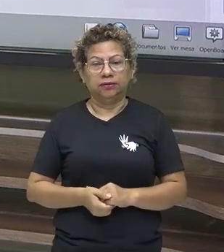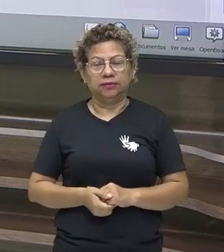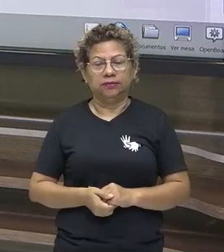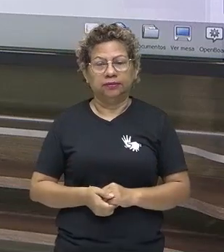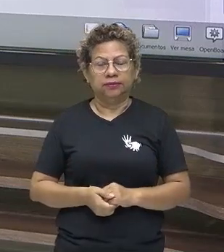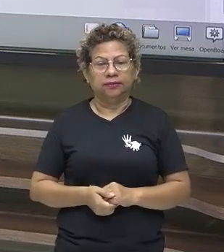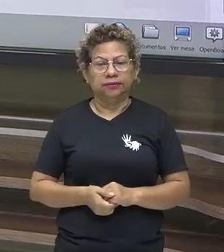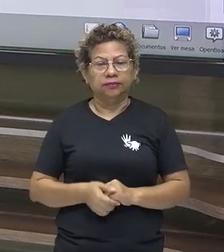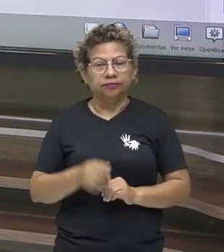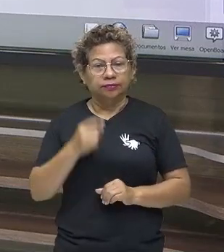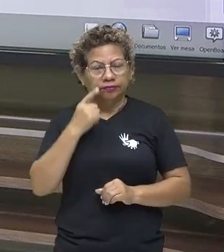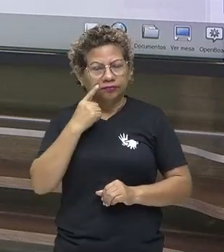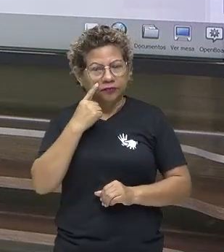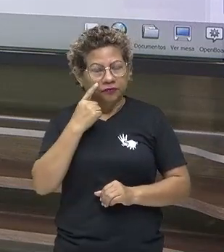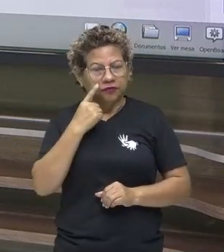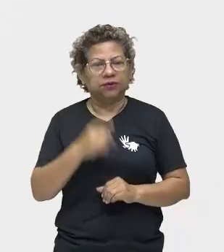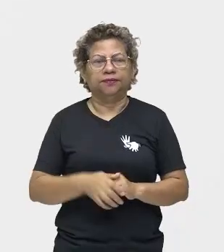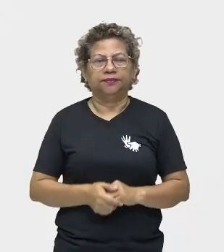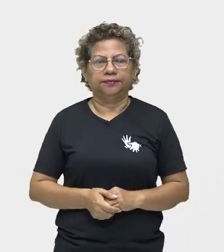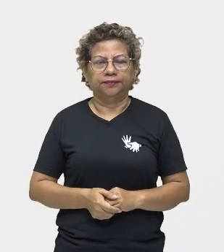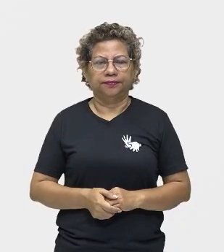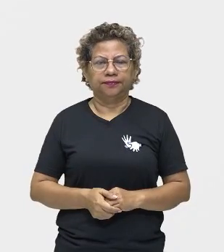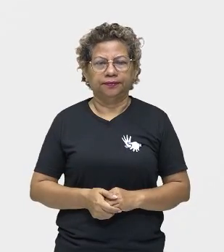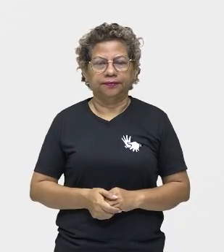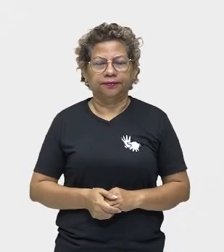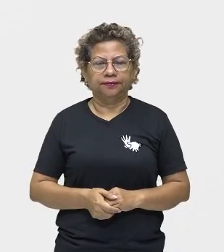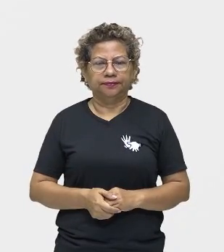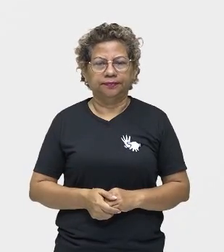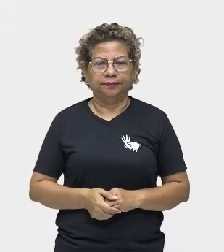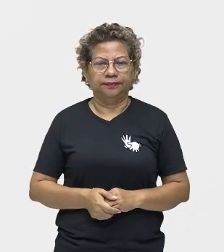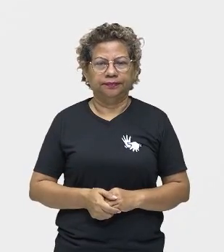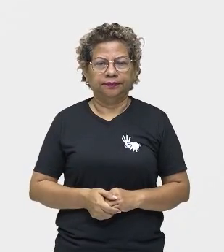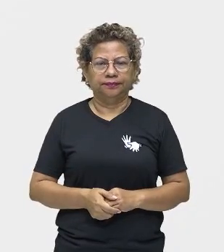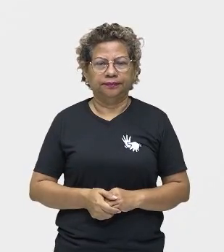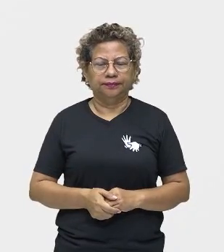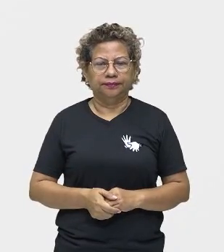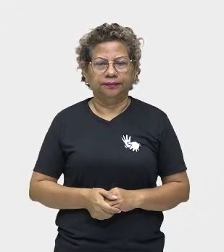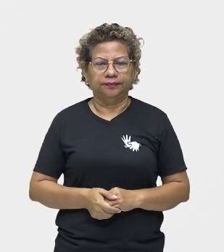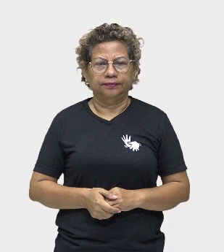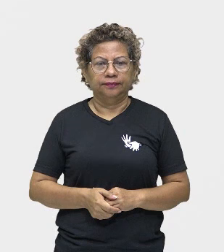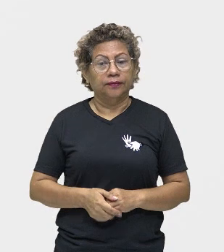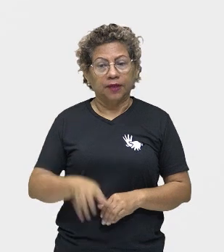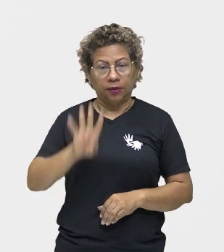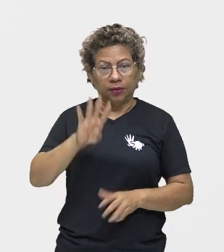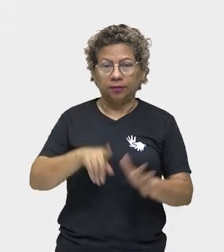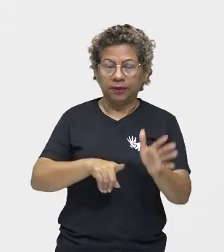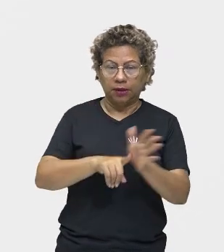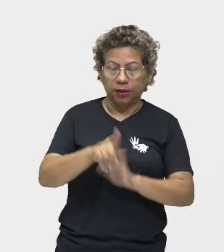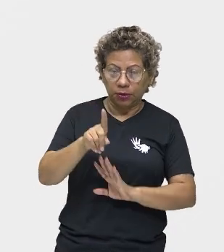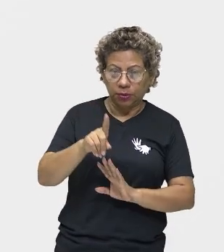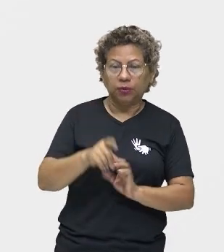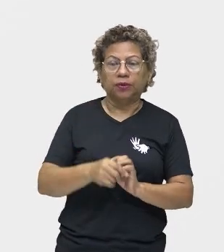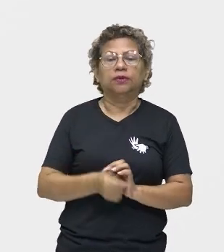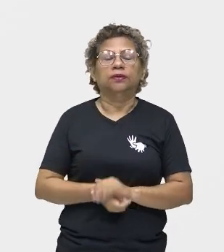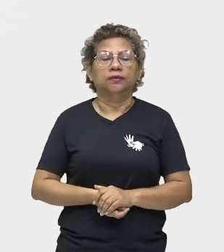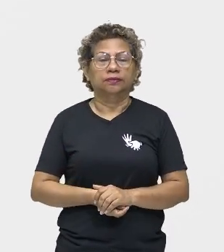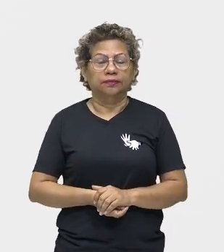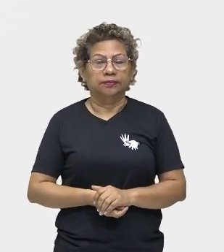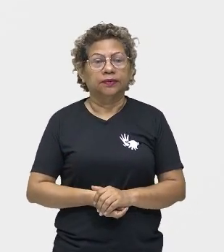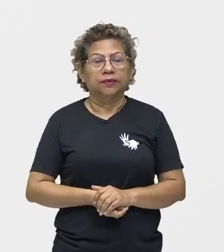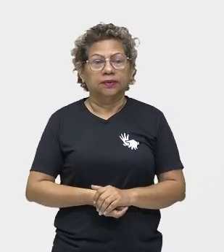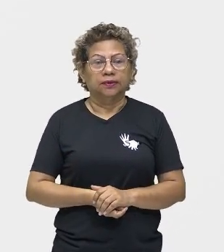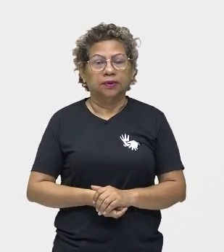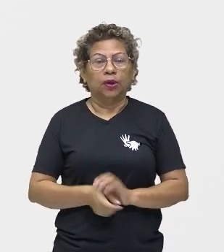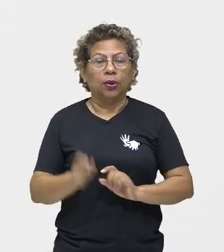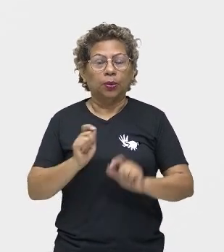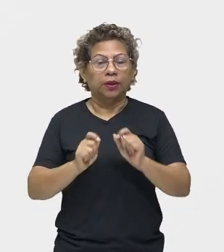de um triângulo. Beleza? Muito bem. Quarta questão daqui do Centro de Mídias diz o